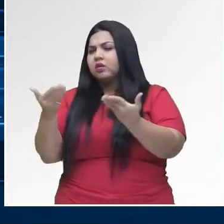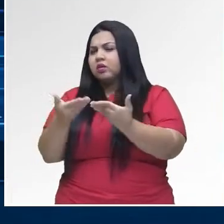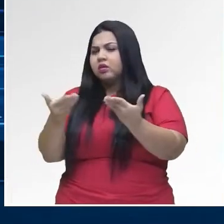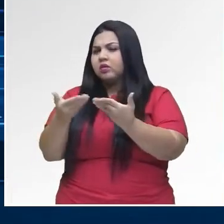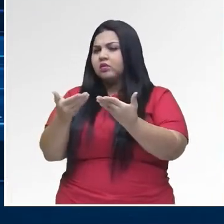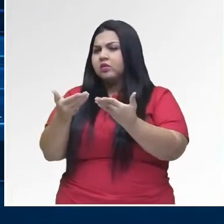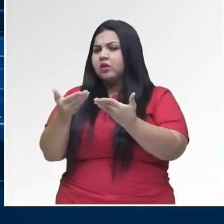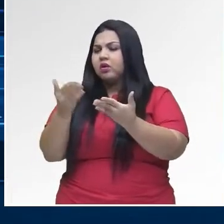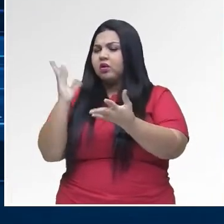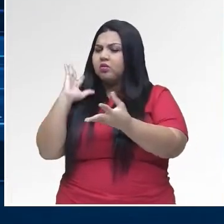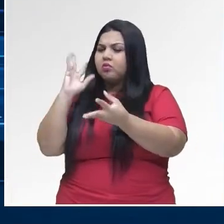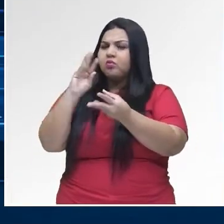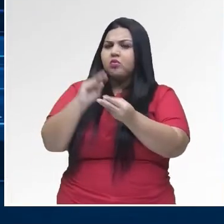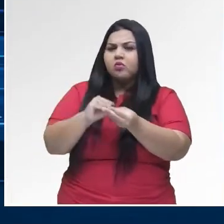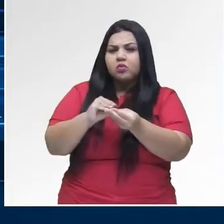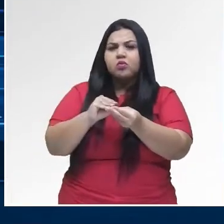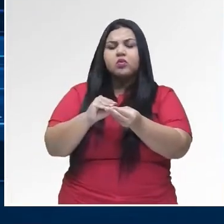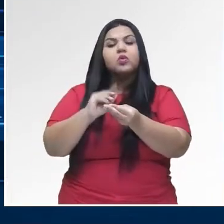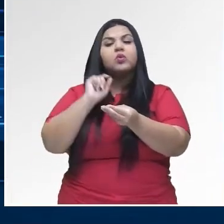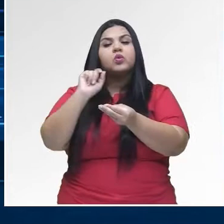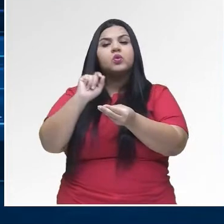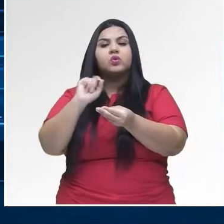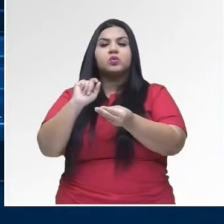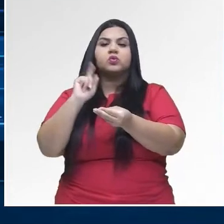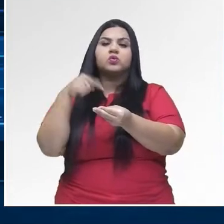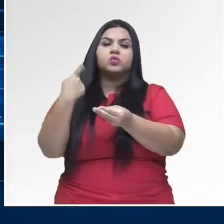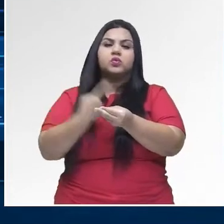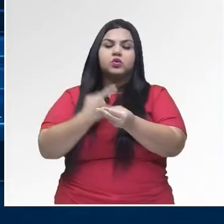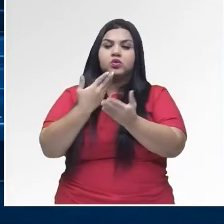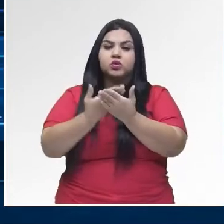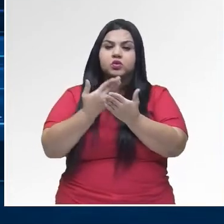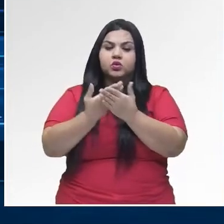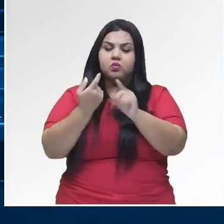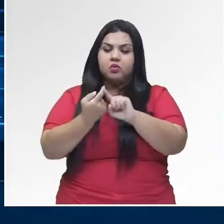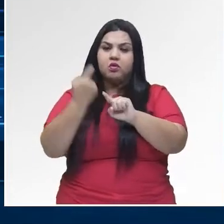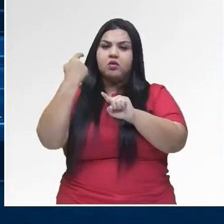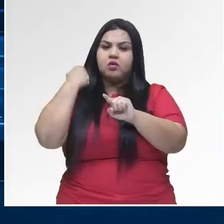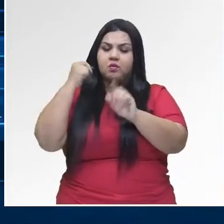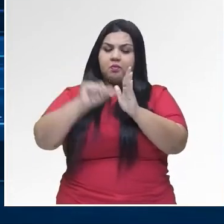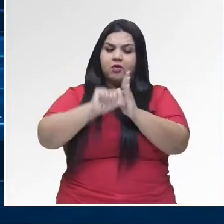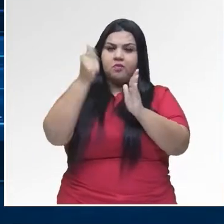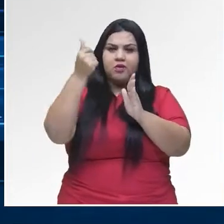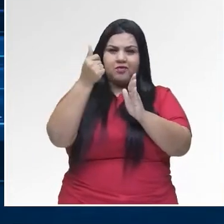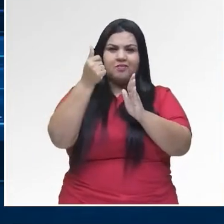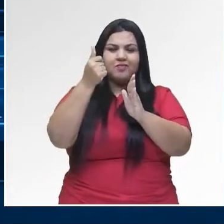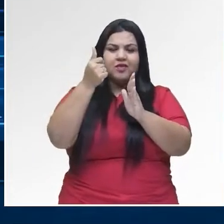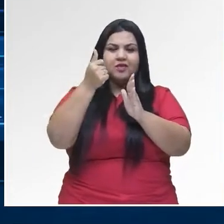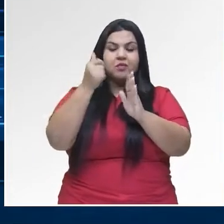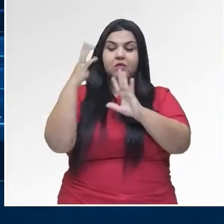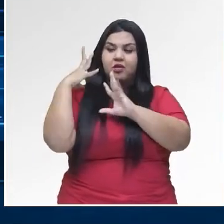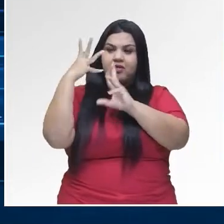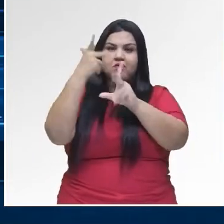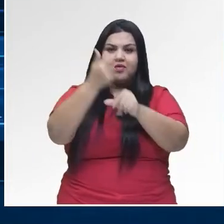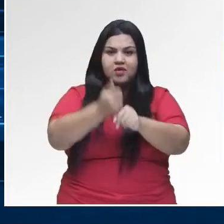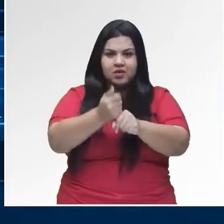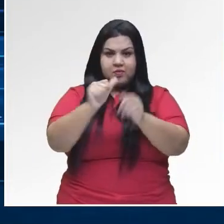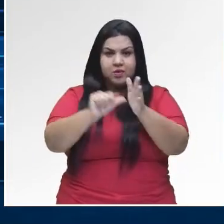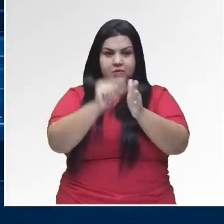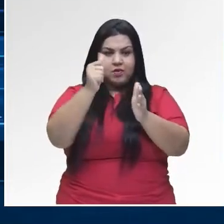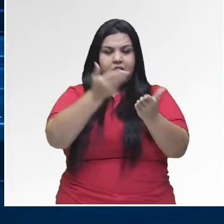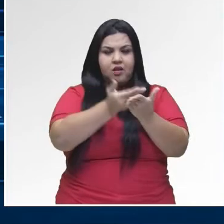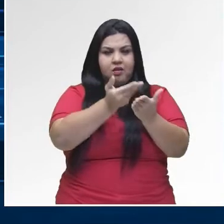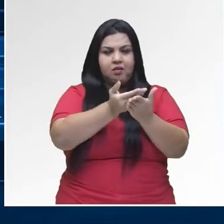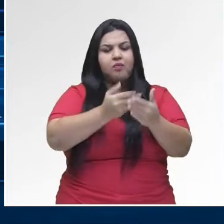um breve resumo, né, do que nós estudamos, né, na primeira parte, né, uma revisão dessa primeira parte